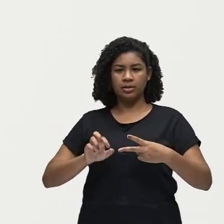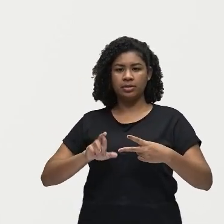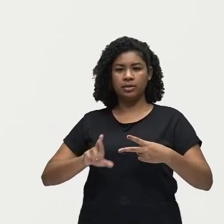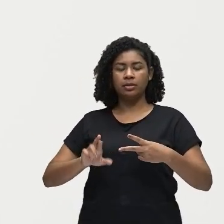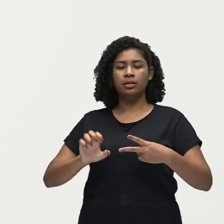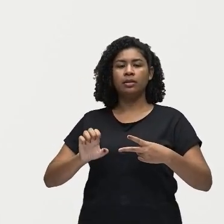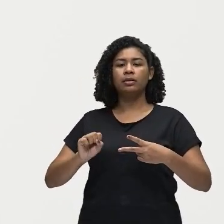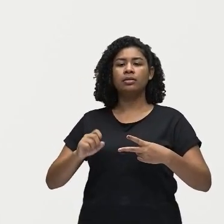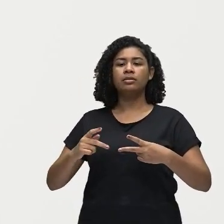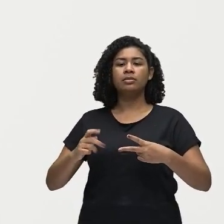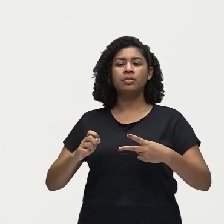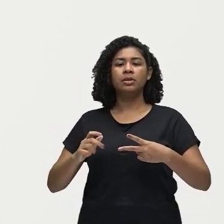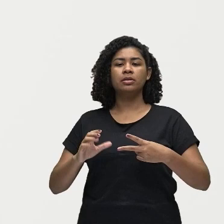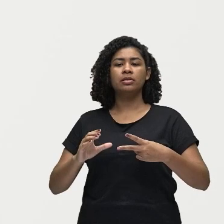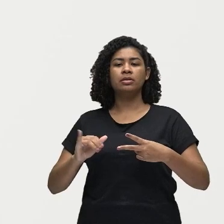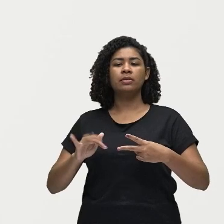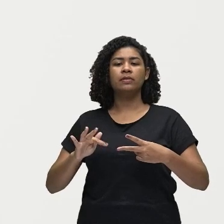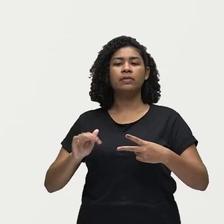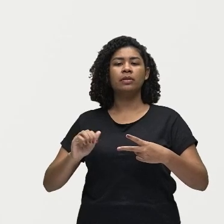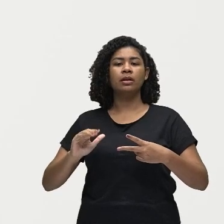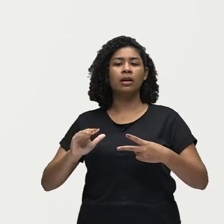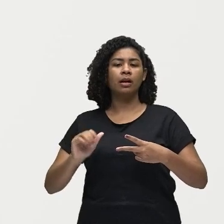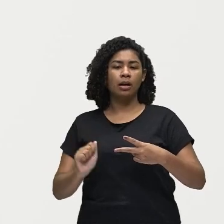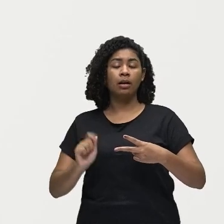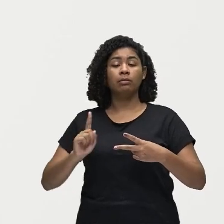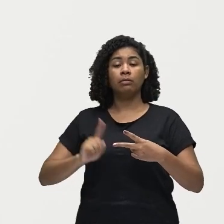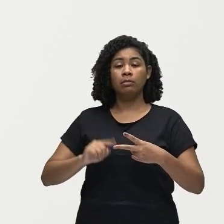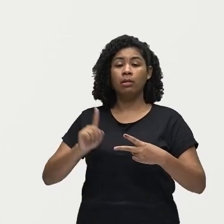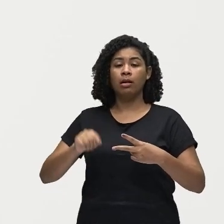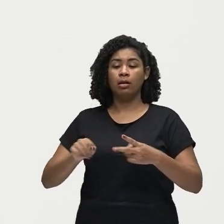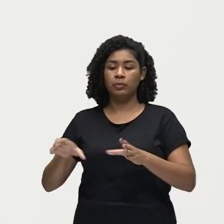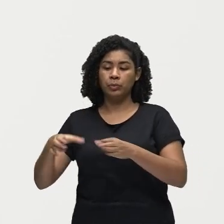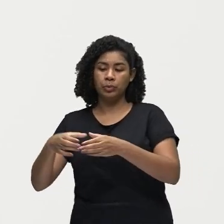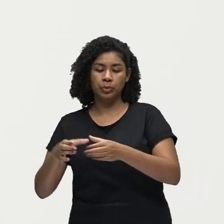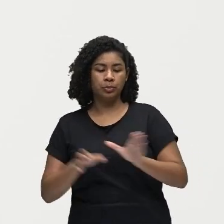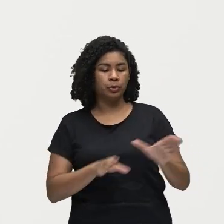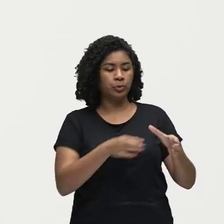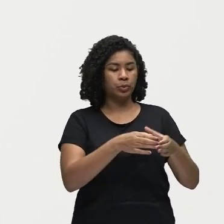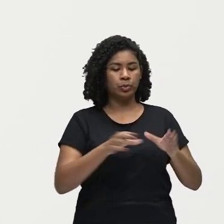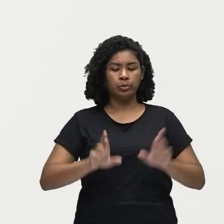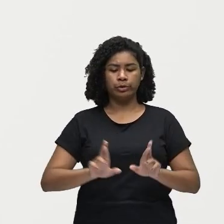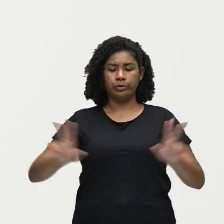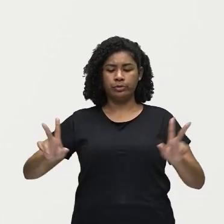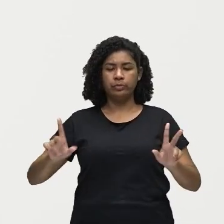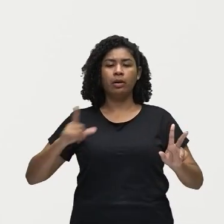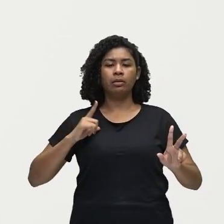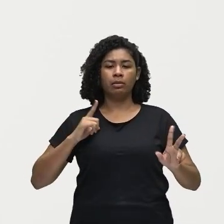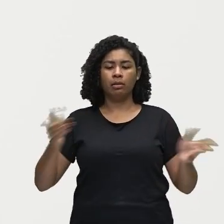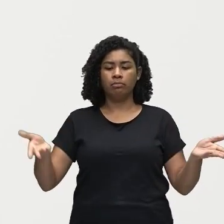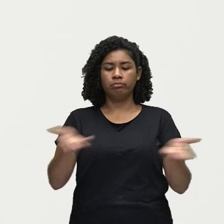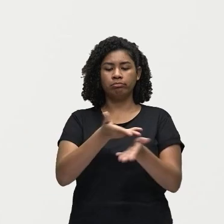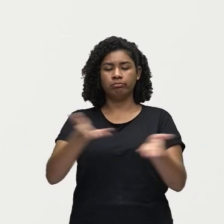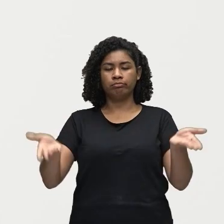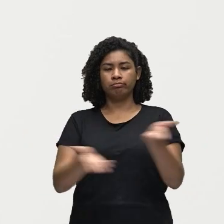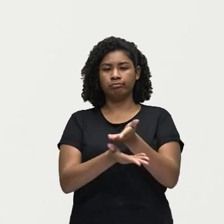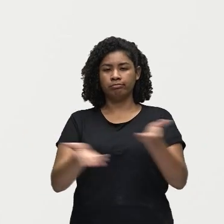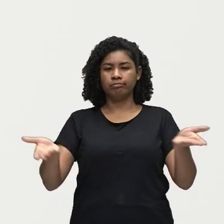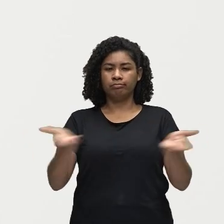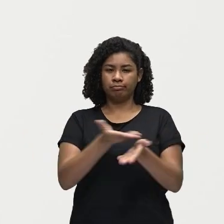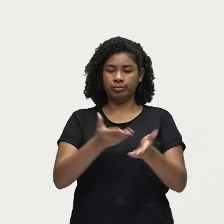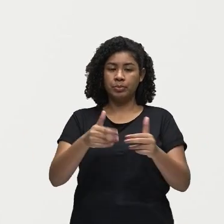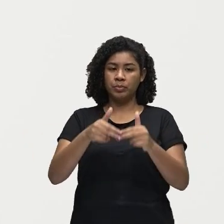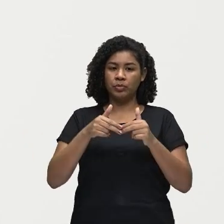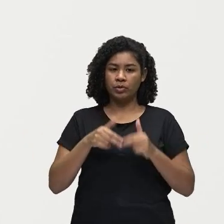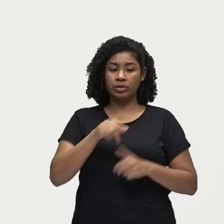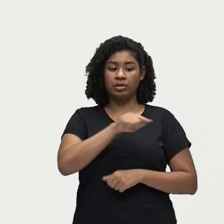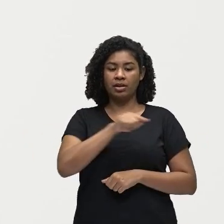interespecífica, ocorre com indivíduos de espécies diferentes. Esses tipos de relações